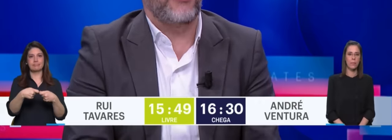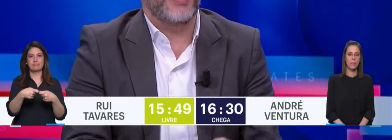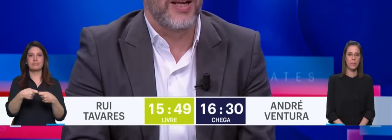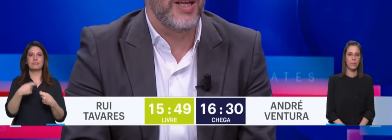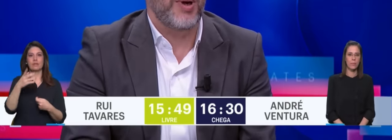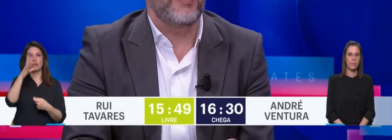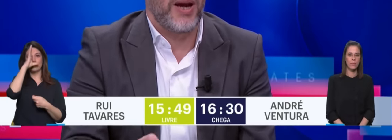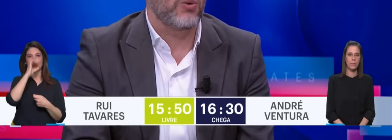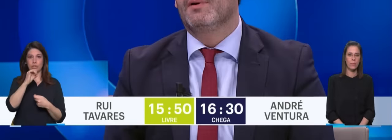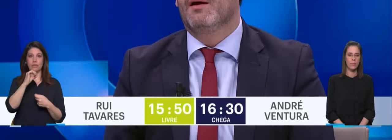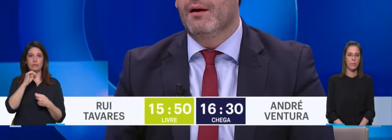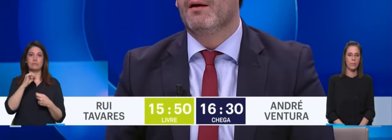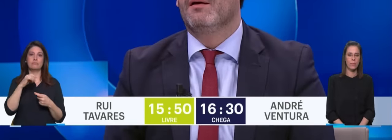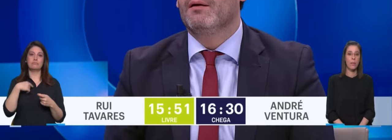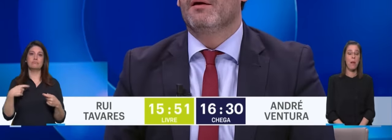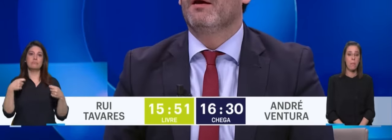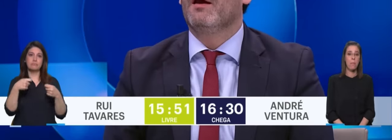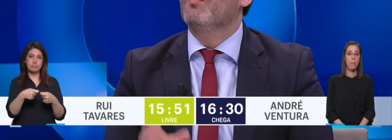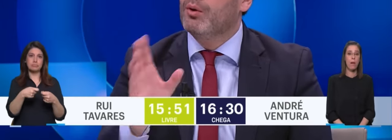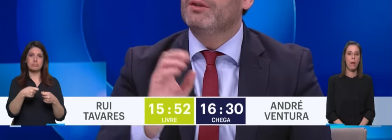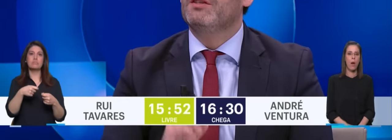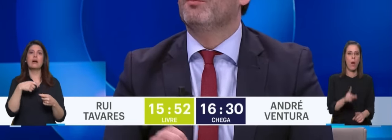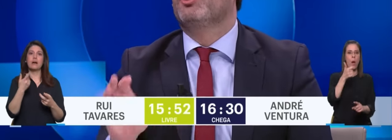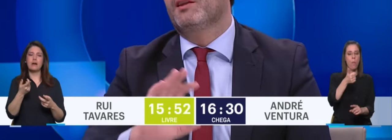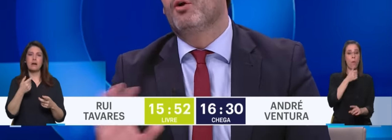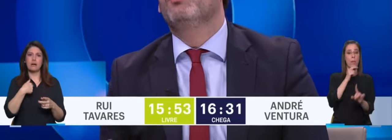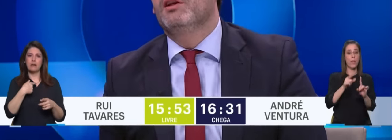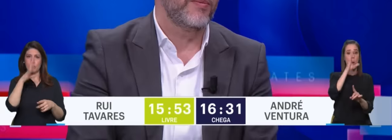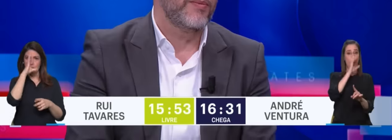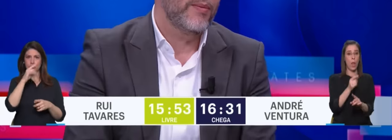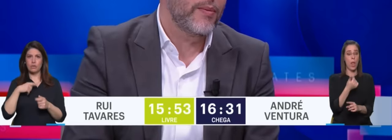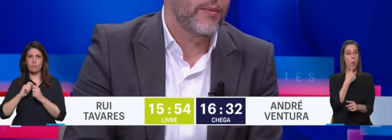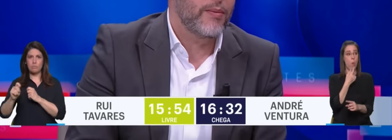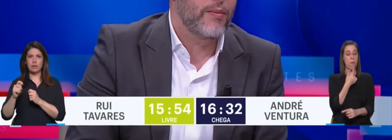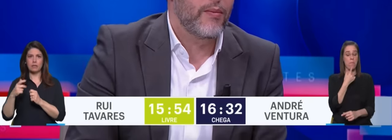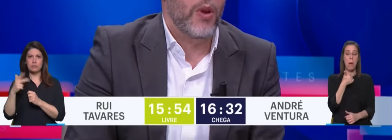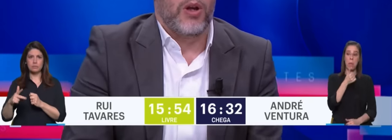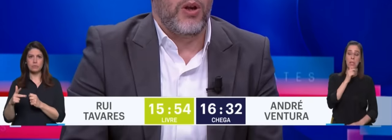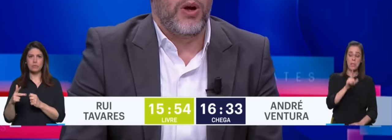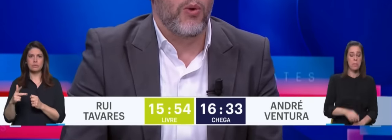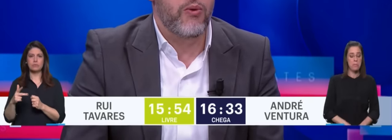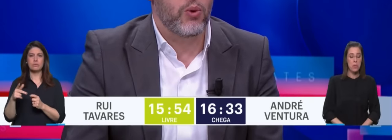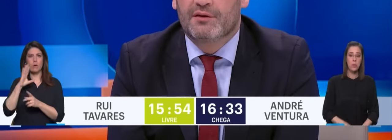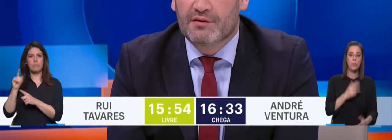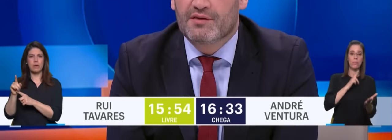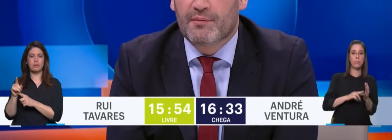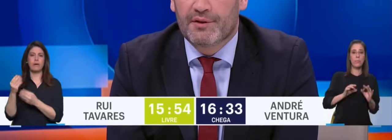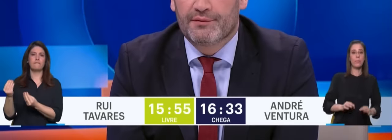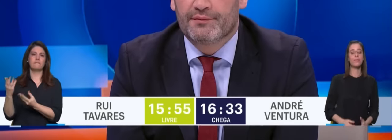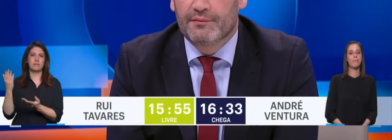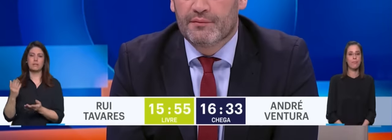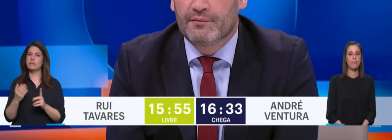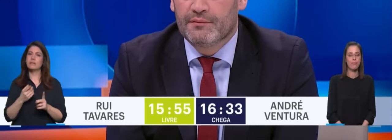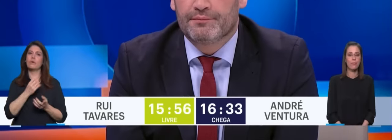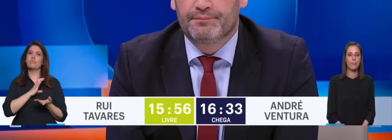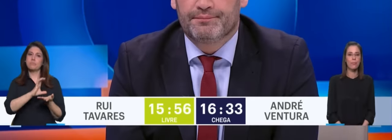o estado fica na linha para pagar todo o crédito mal parado e os bancos deis estado com muita liquidez portanto é uma boa decisão um fundo que é criado pode